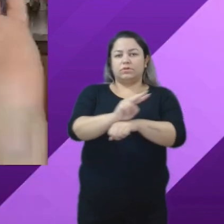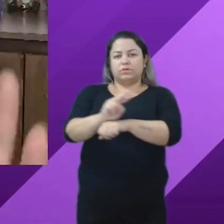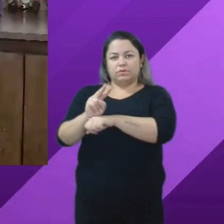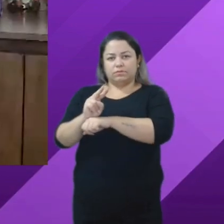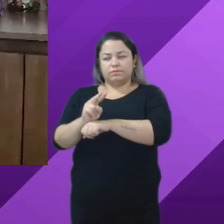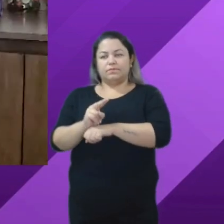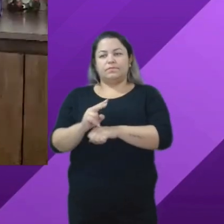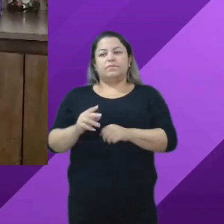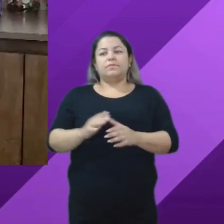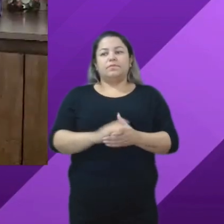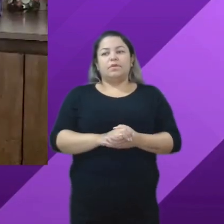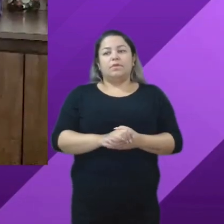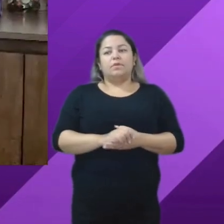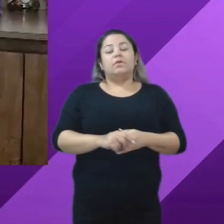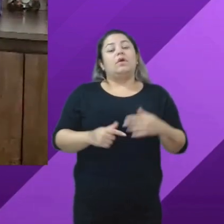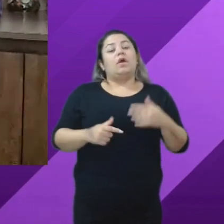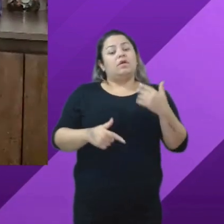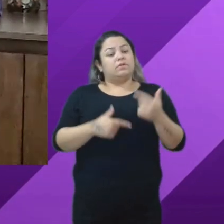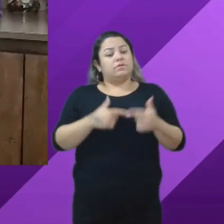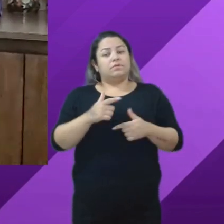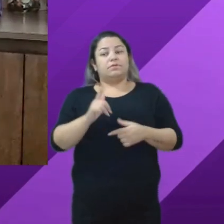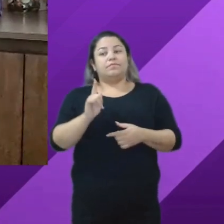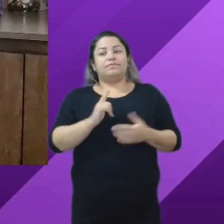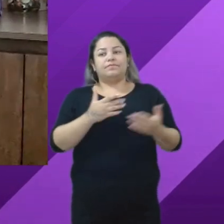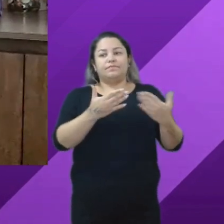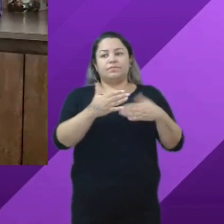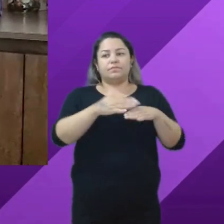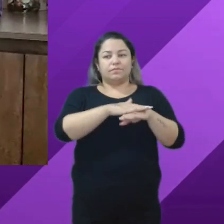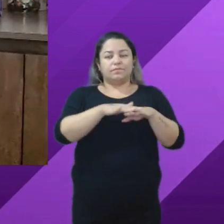mas ainda batemos muito papo hoje.